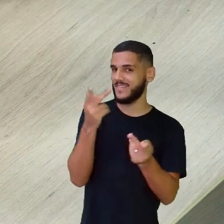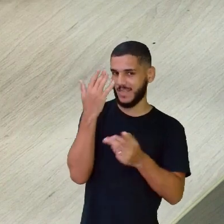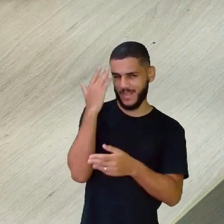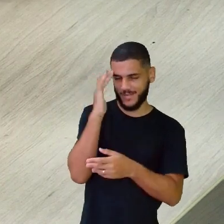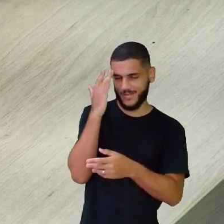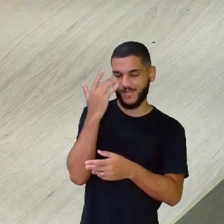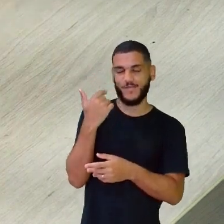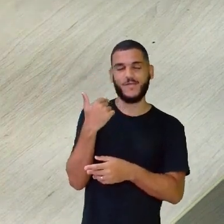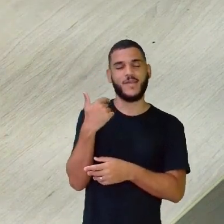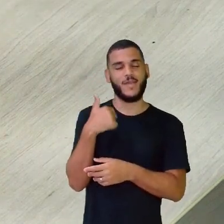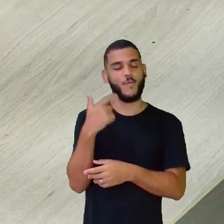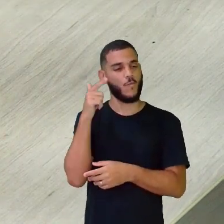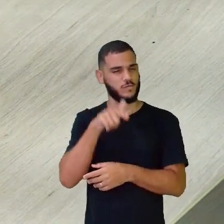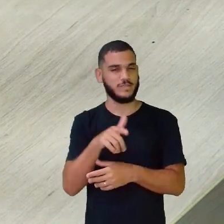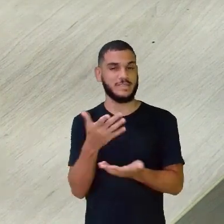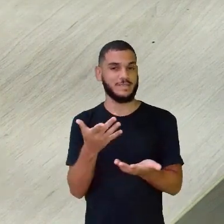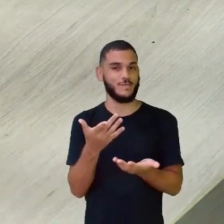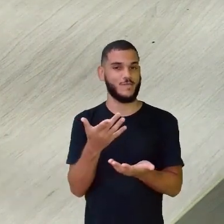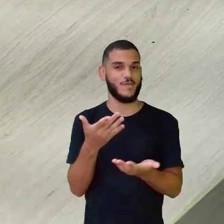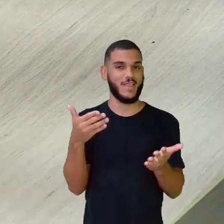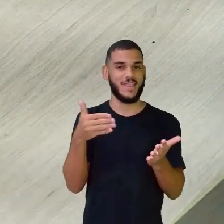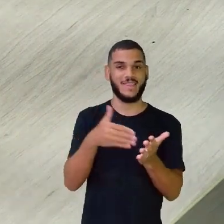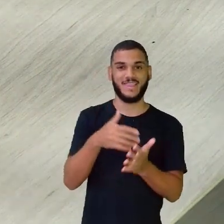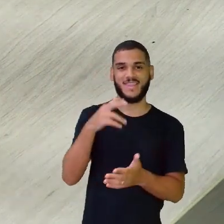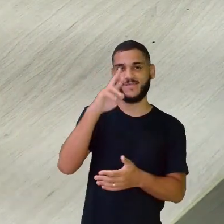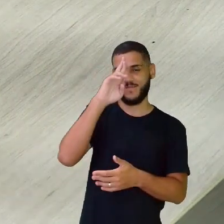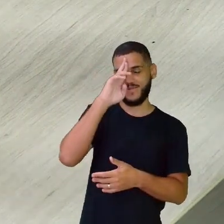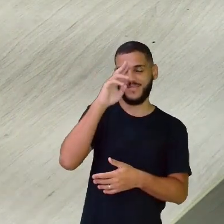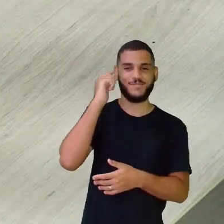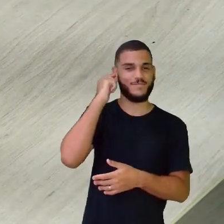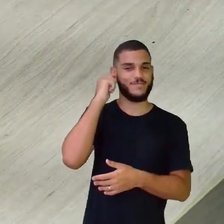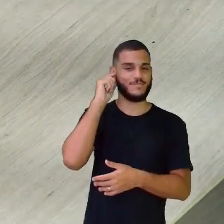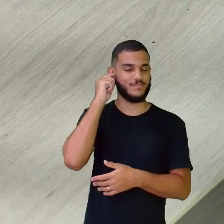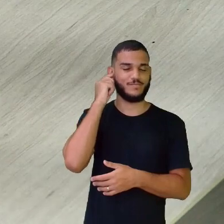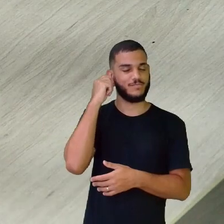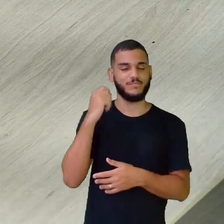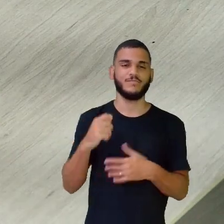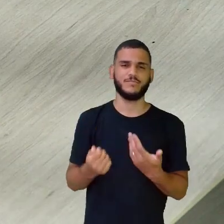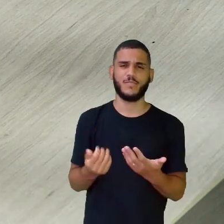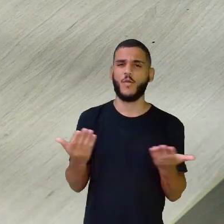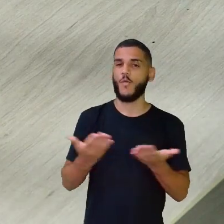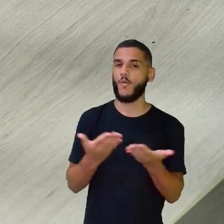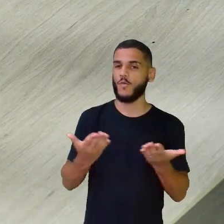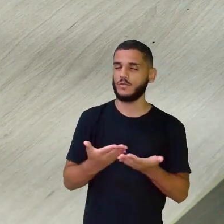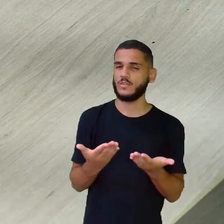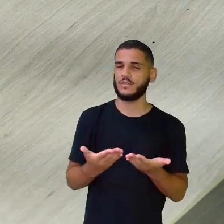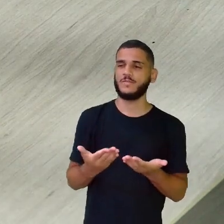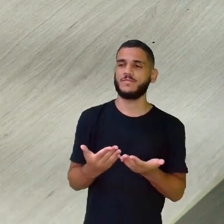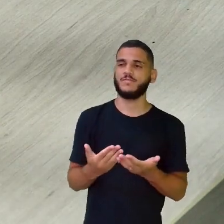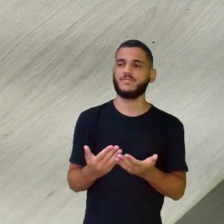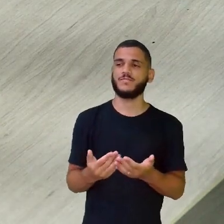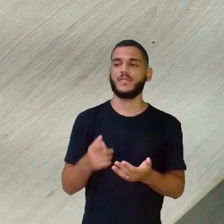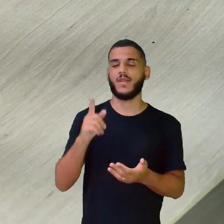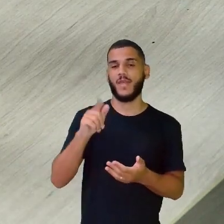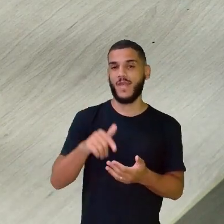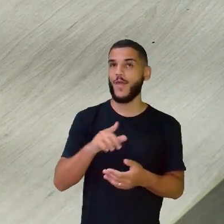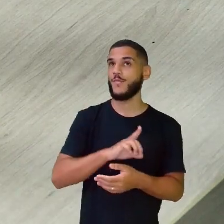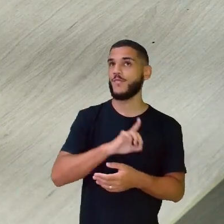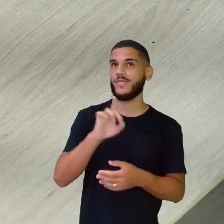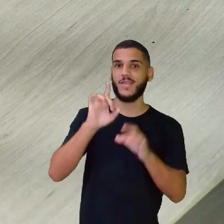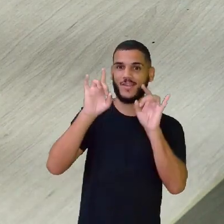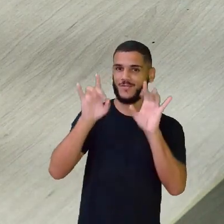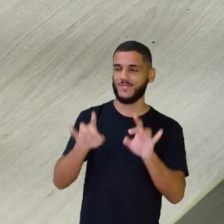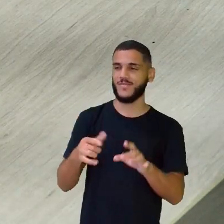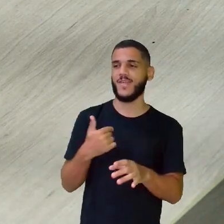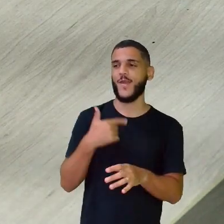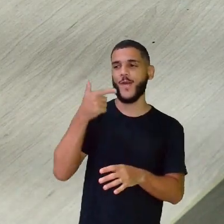que eu consigo, professora Abigail, ficar até meio-dia aqui? Será que hoje será o grande dia que